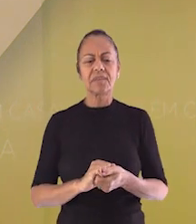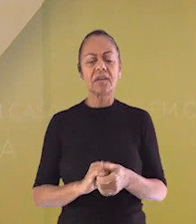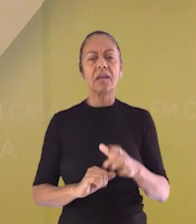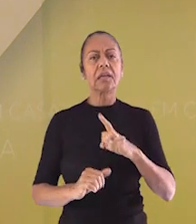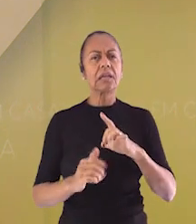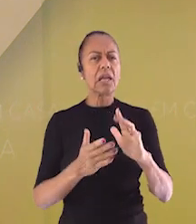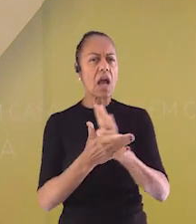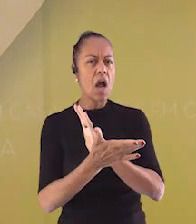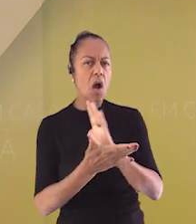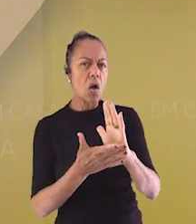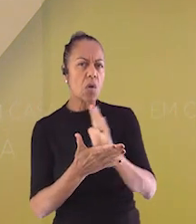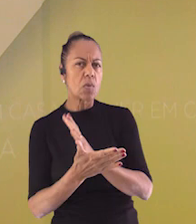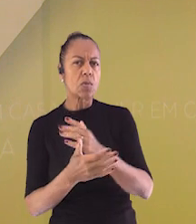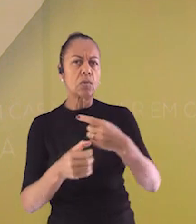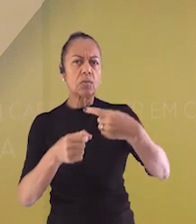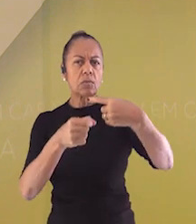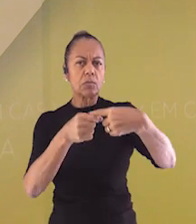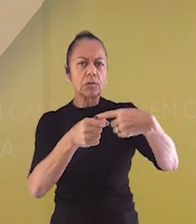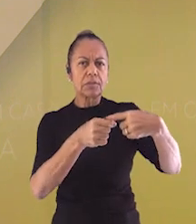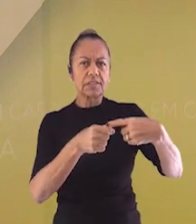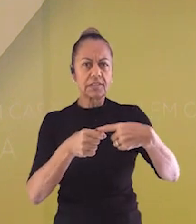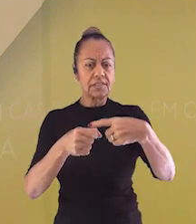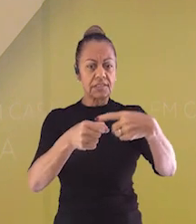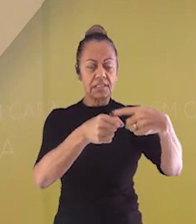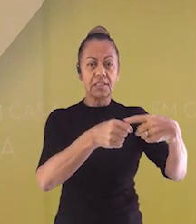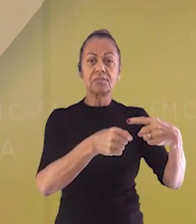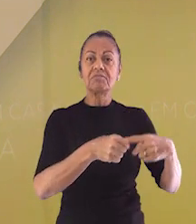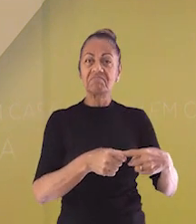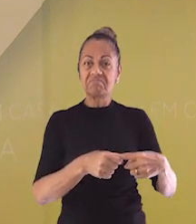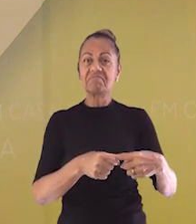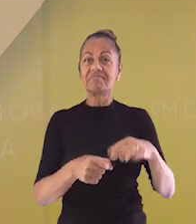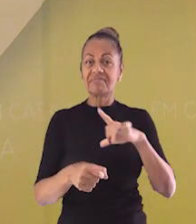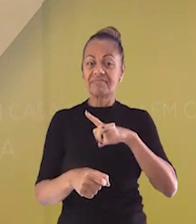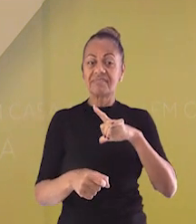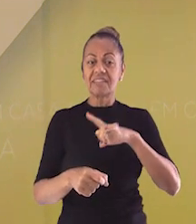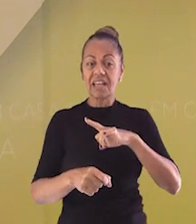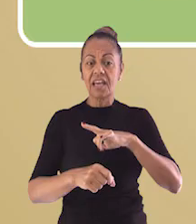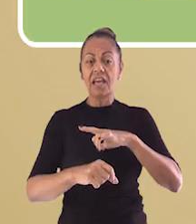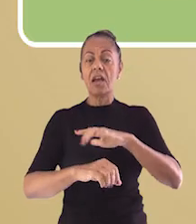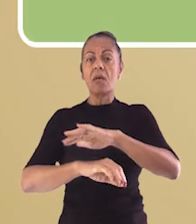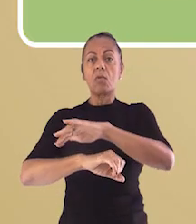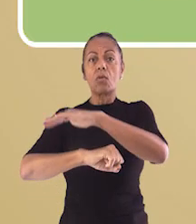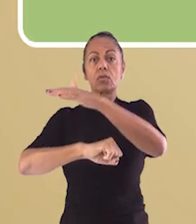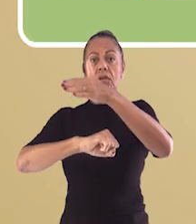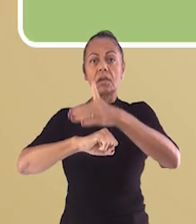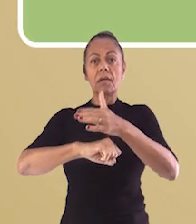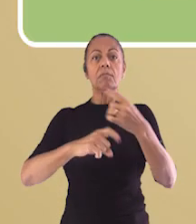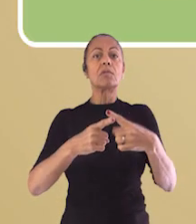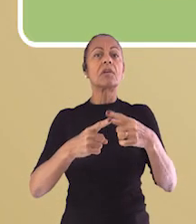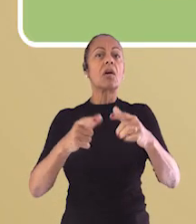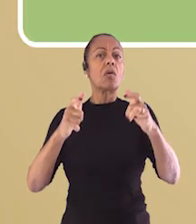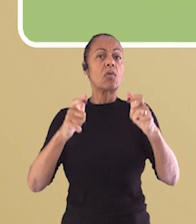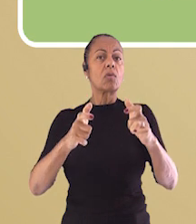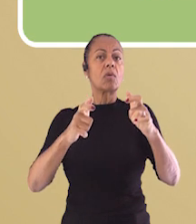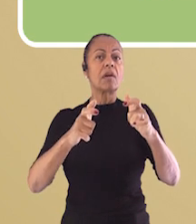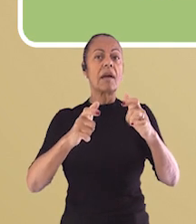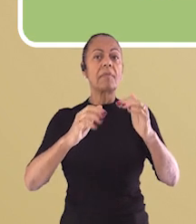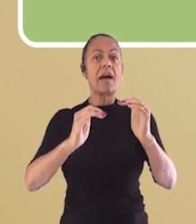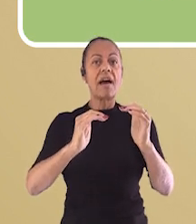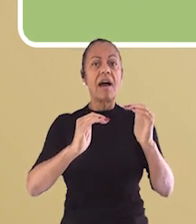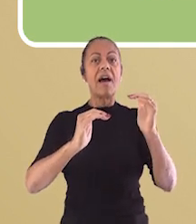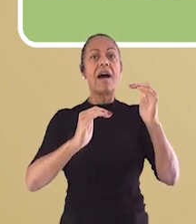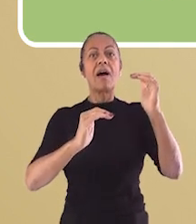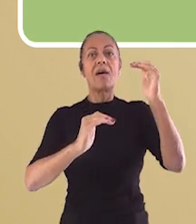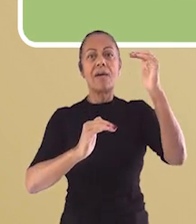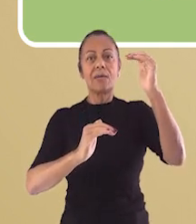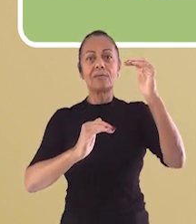e tem municípios do interior conhecidos por estarem em região de montanhas. Por serem lugares mais altos, há